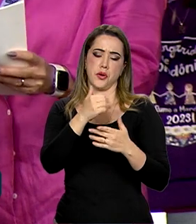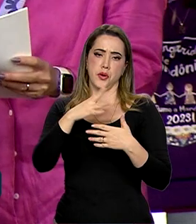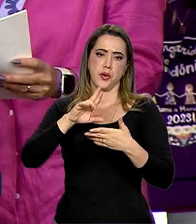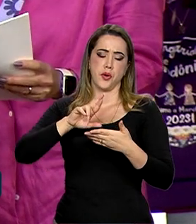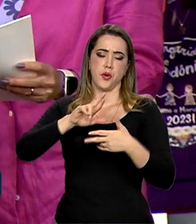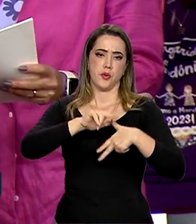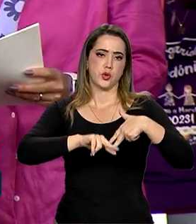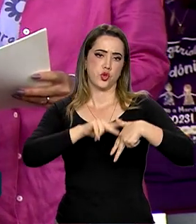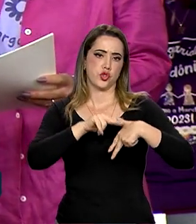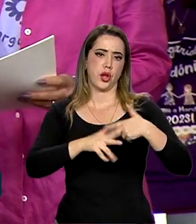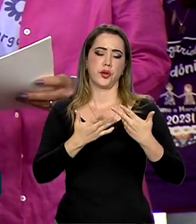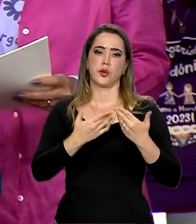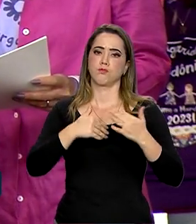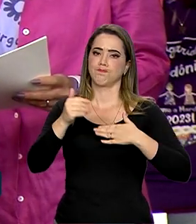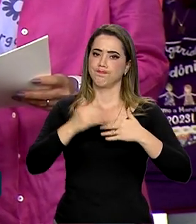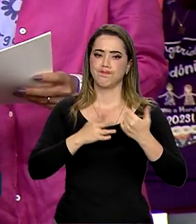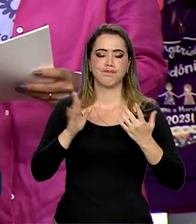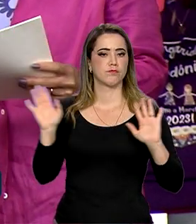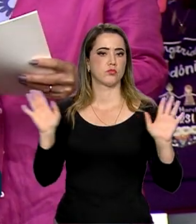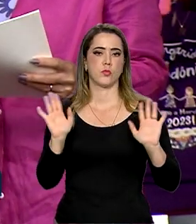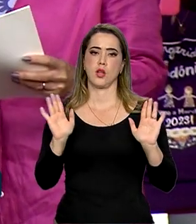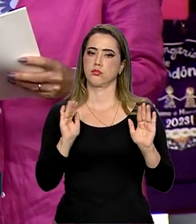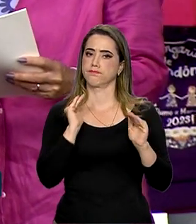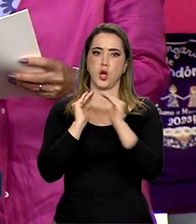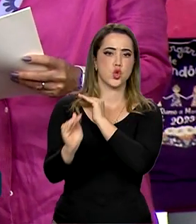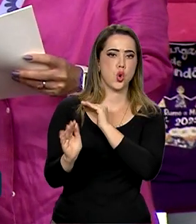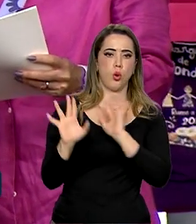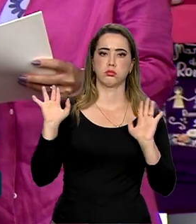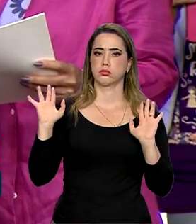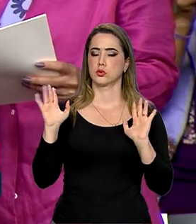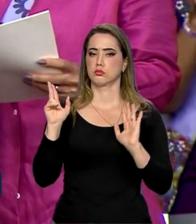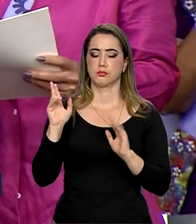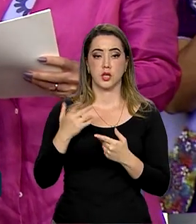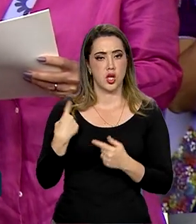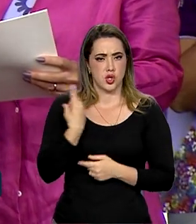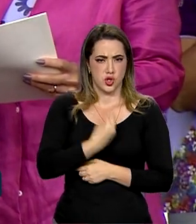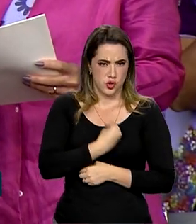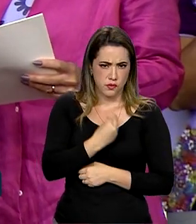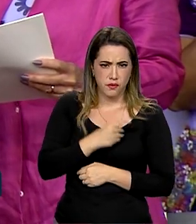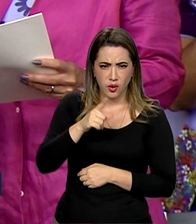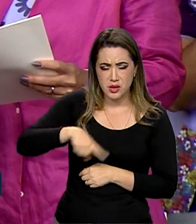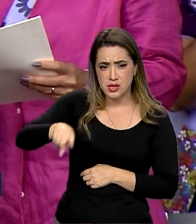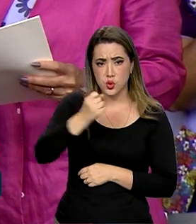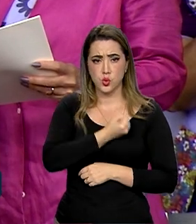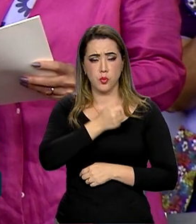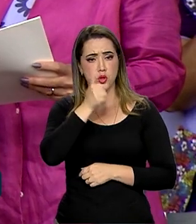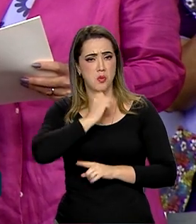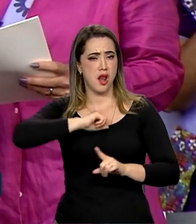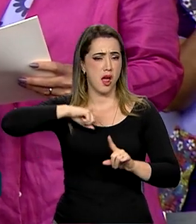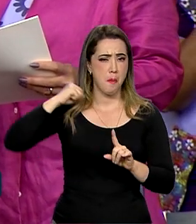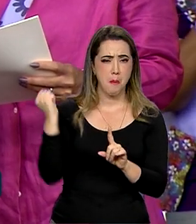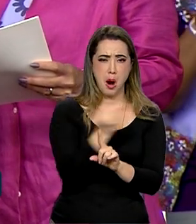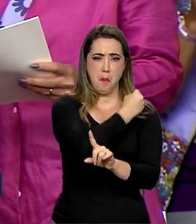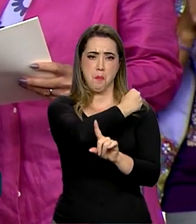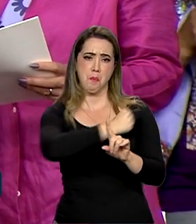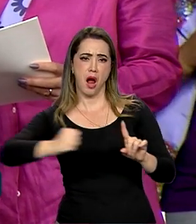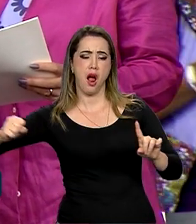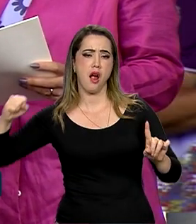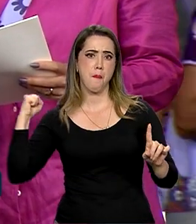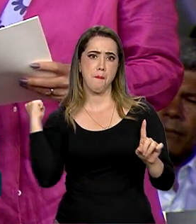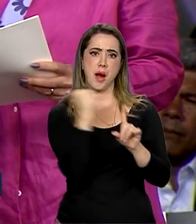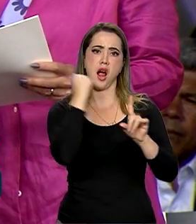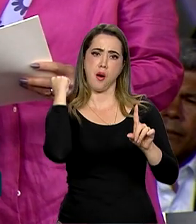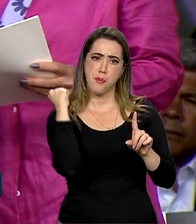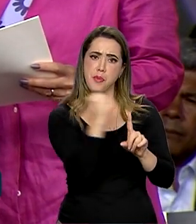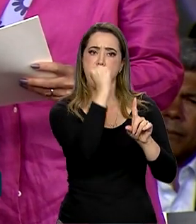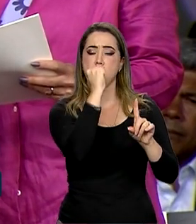gênero. Não podemos conviver com tantas mulheres sendo agredidas e mortas diariamente